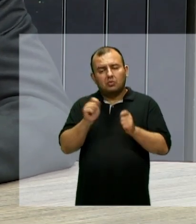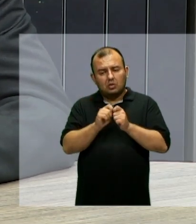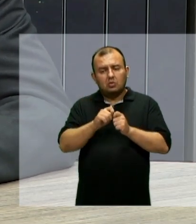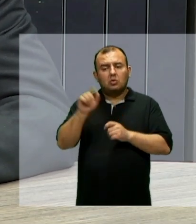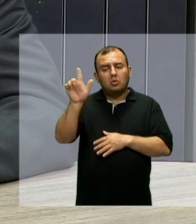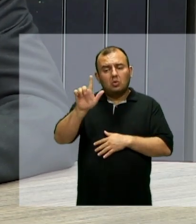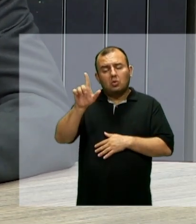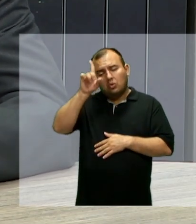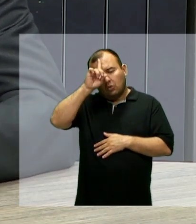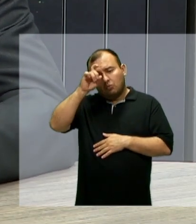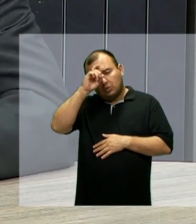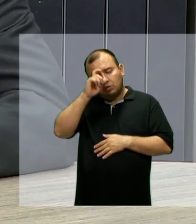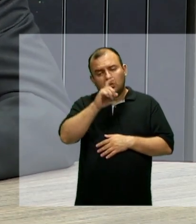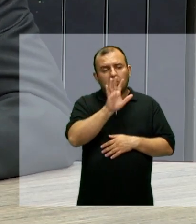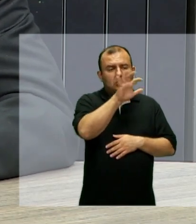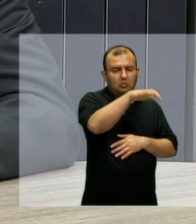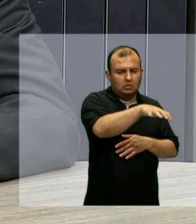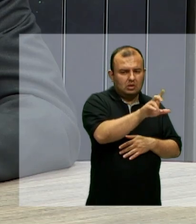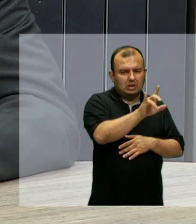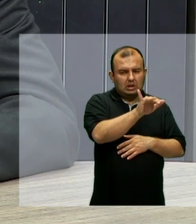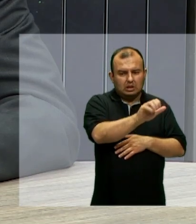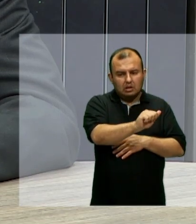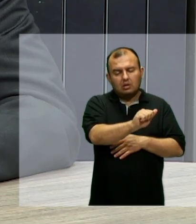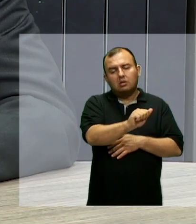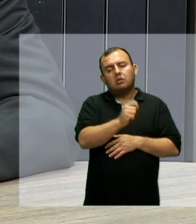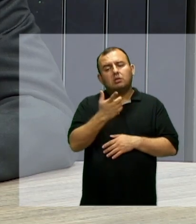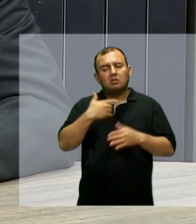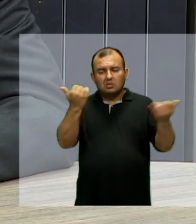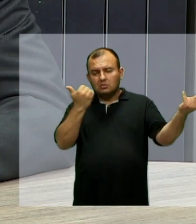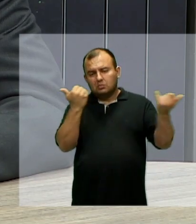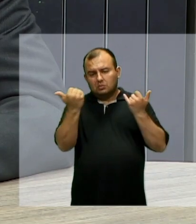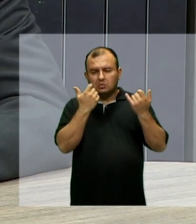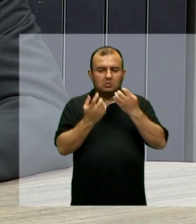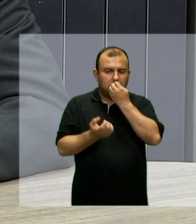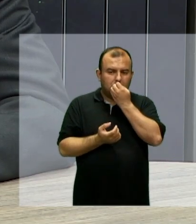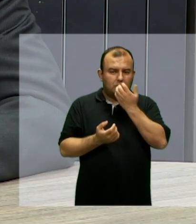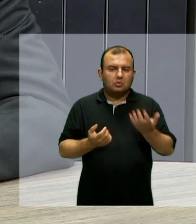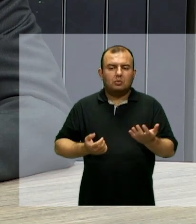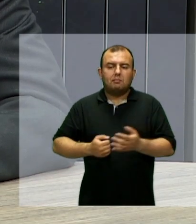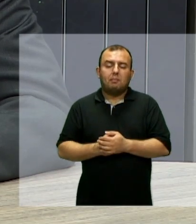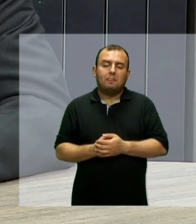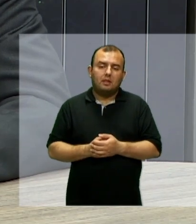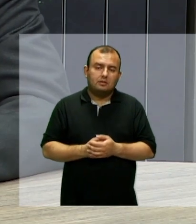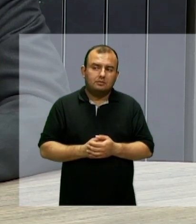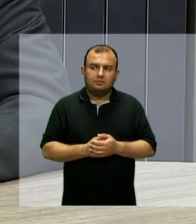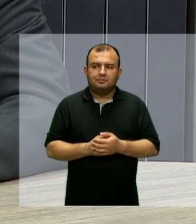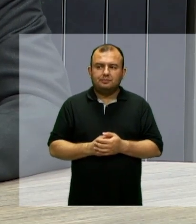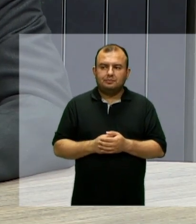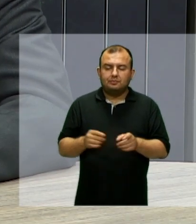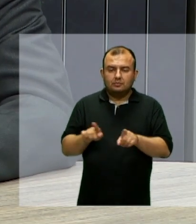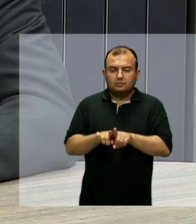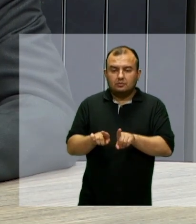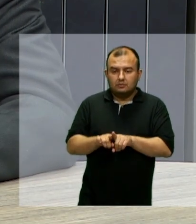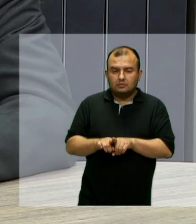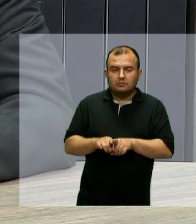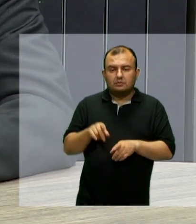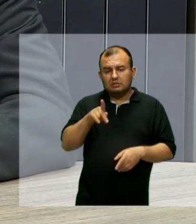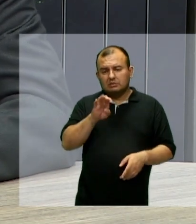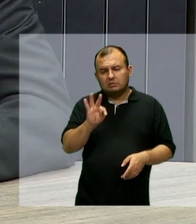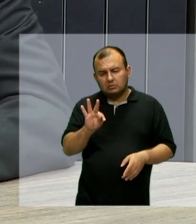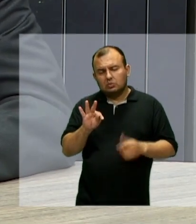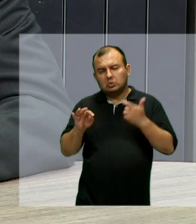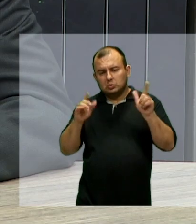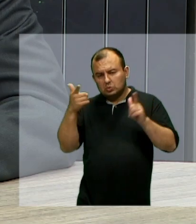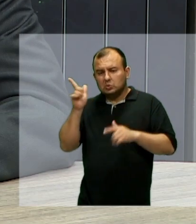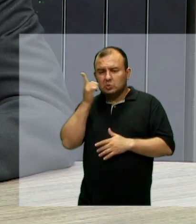né? Mas que nos dão boas informações. E essas outras, o PET, essas coisas também